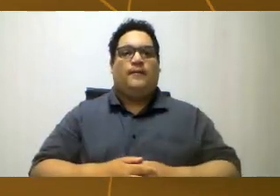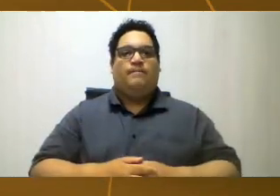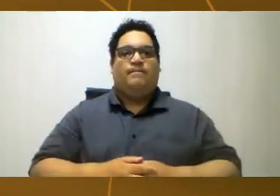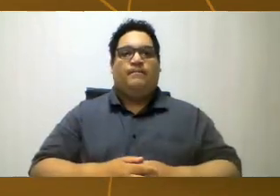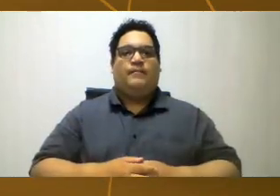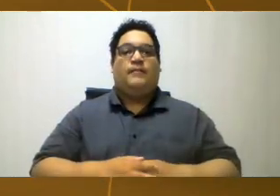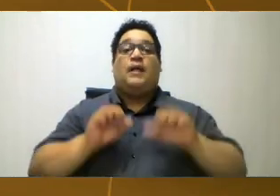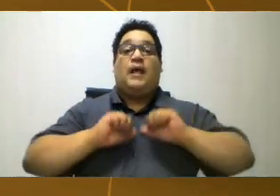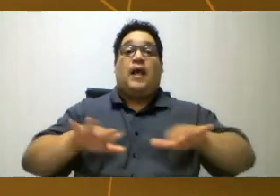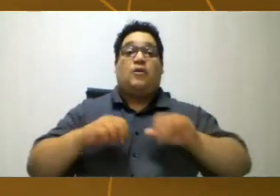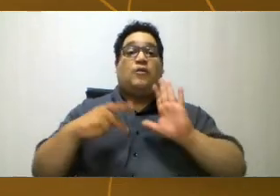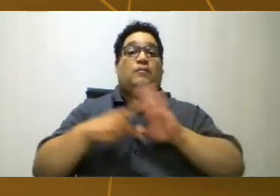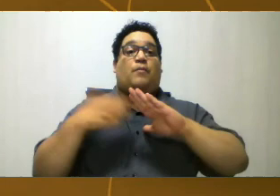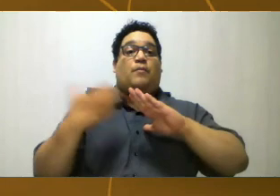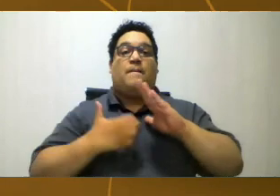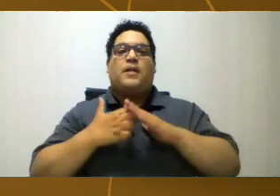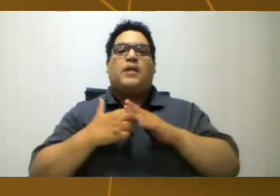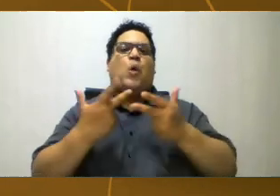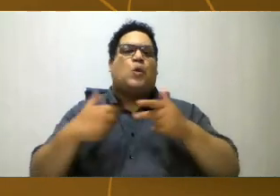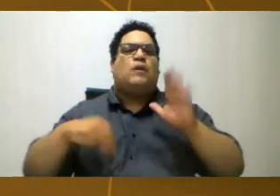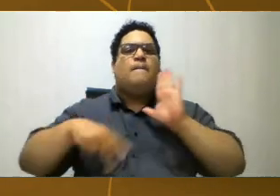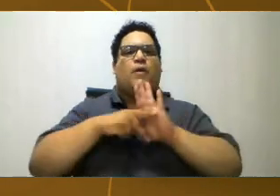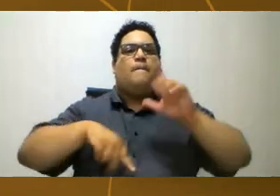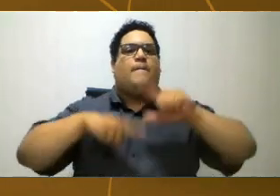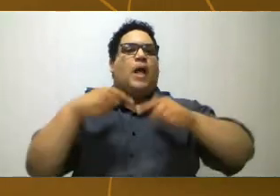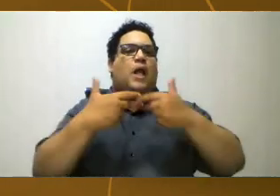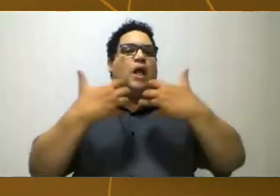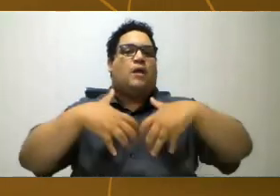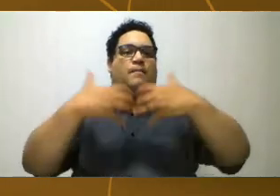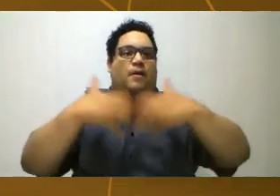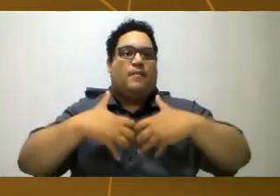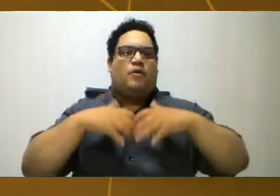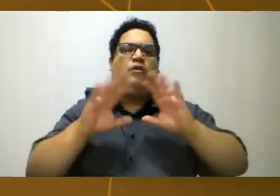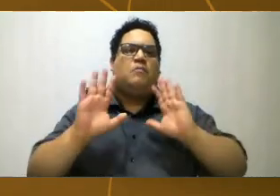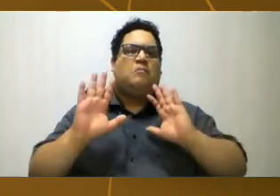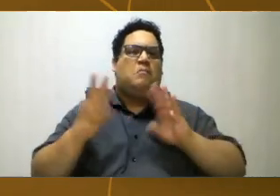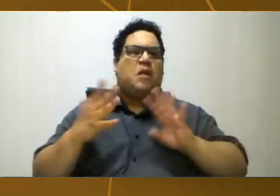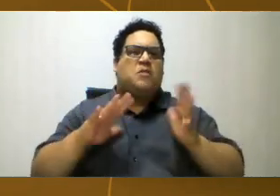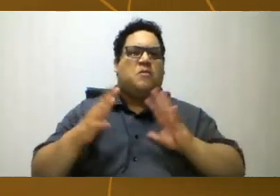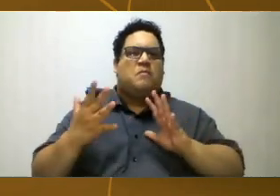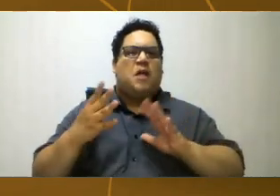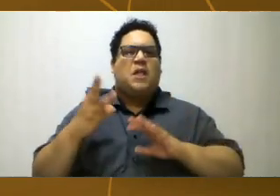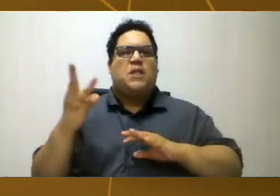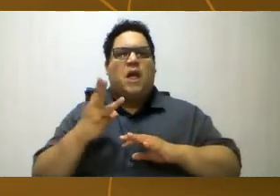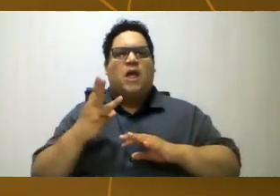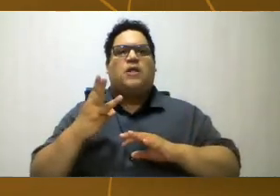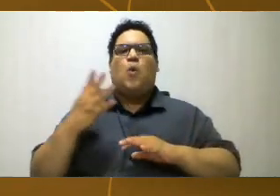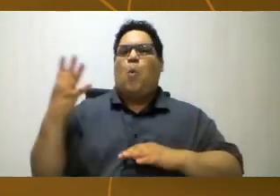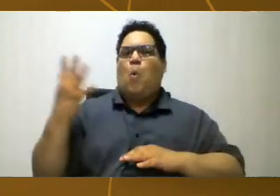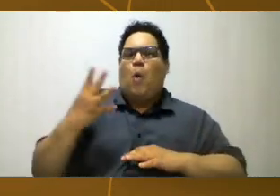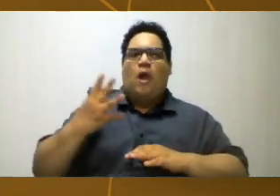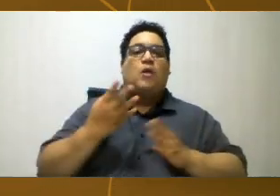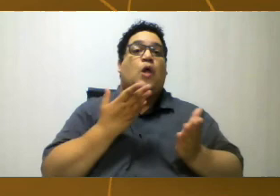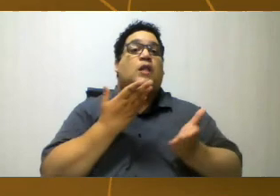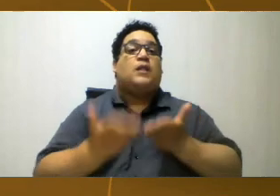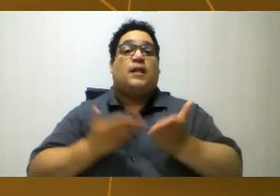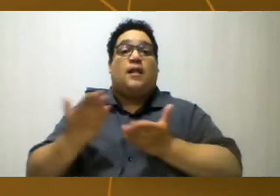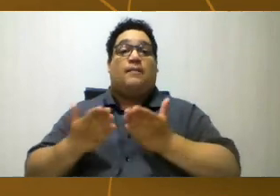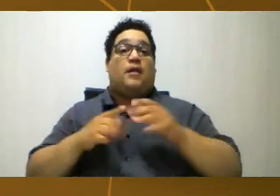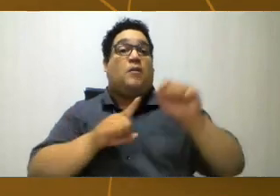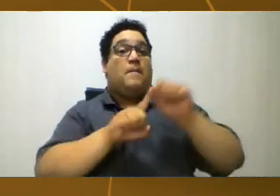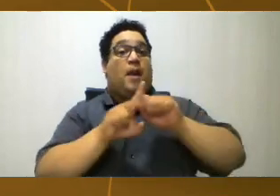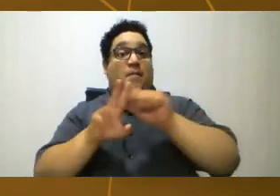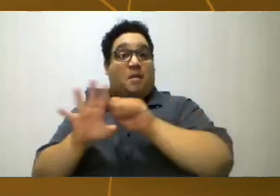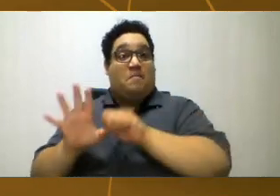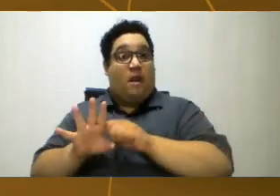empresa hoje com esses equipamentos, né? A gente hoje, eu acho, faz 3 a 4, né, tratamentos mensais simultâneos.